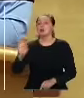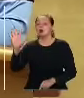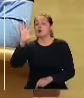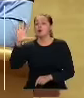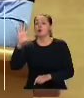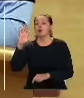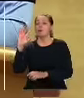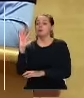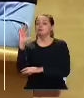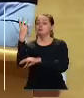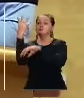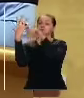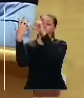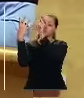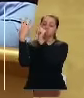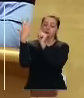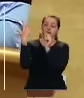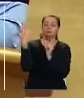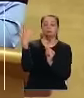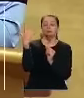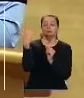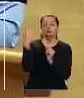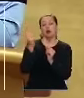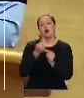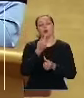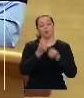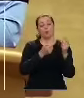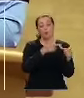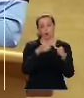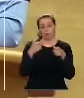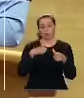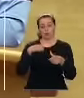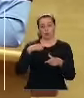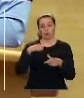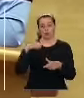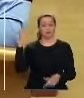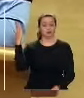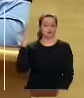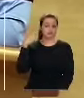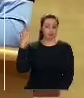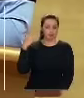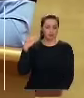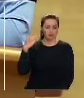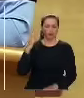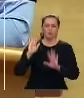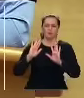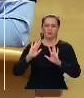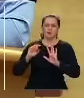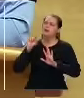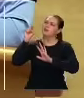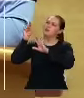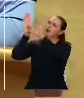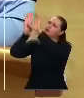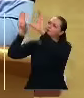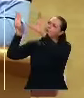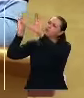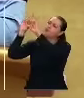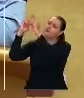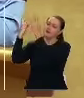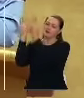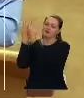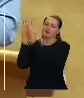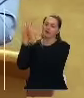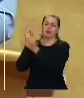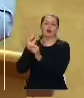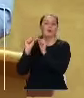primavera, estão para entrar no verão. Então, e lá no céu é o quê, hein? Lá no céu